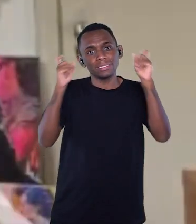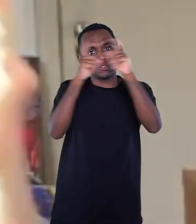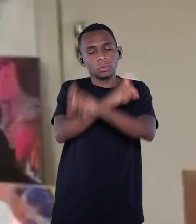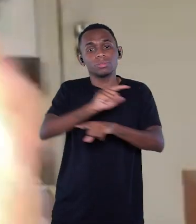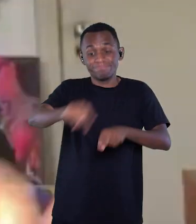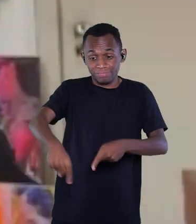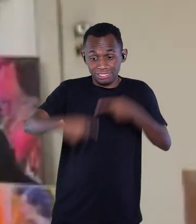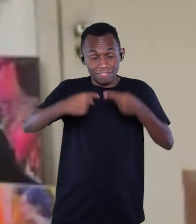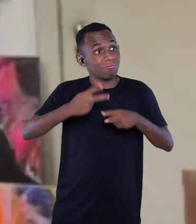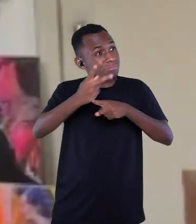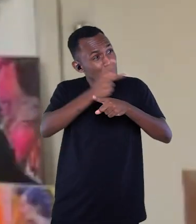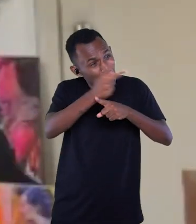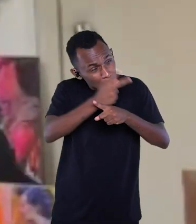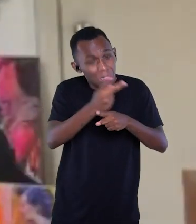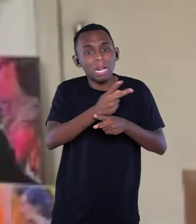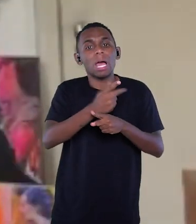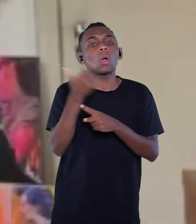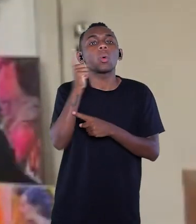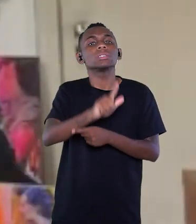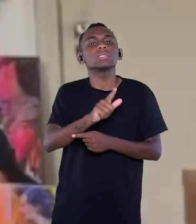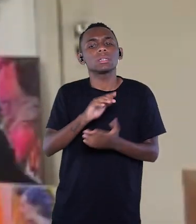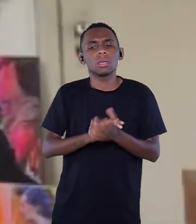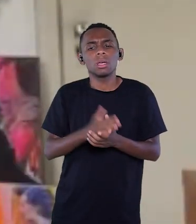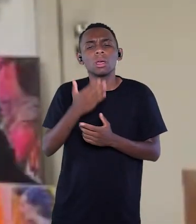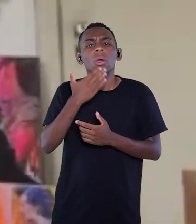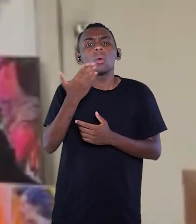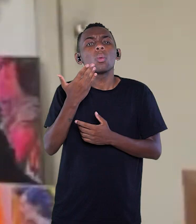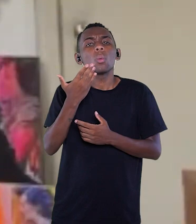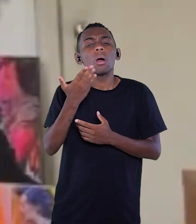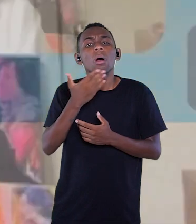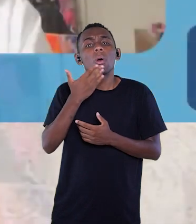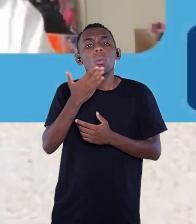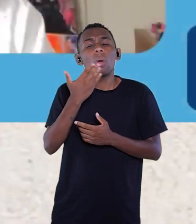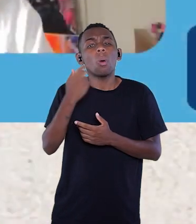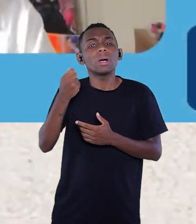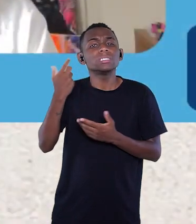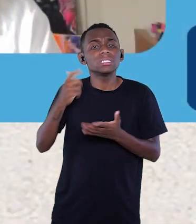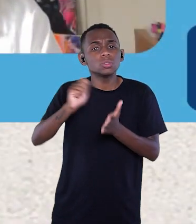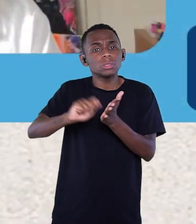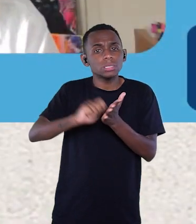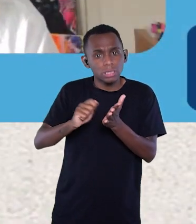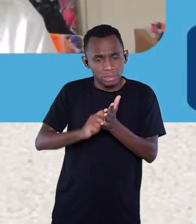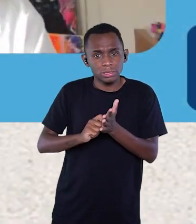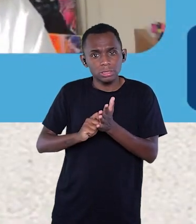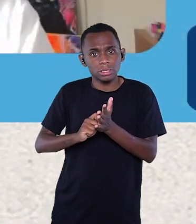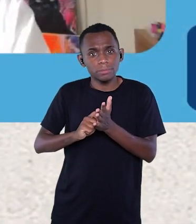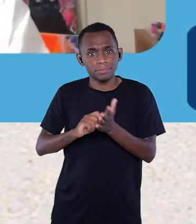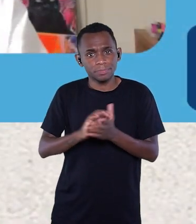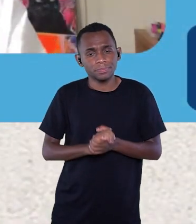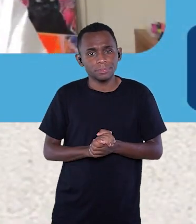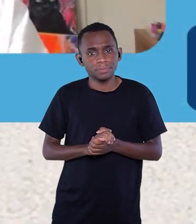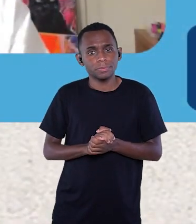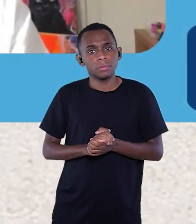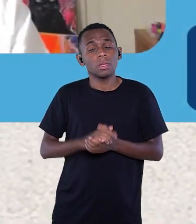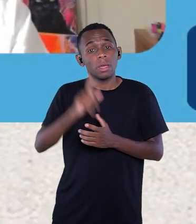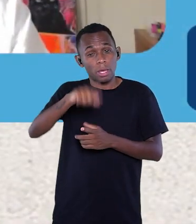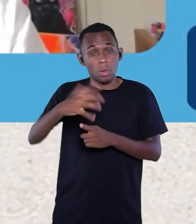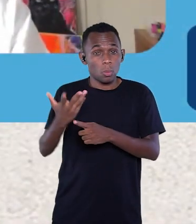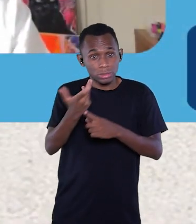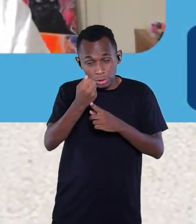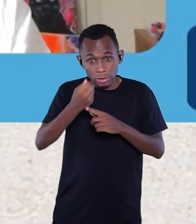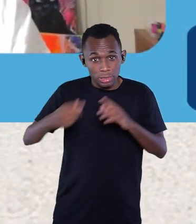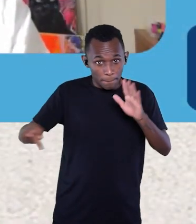dinâmica de correr atrás, assim. Eu que tinha artista era esse do livro? O Egon Schiele, é um